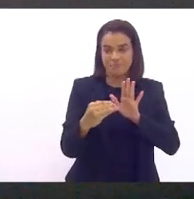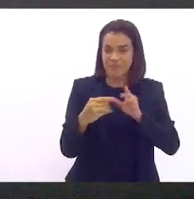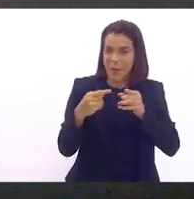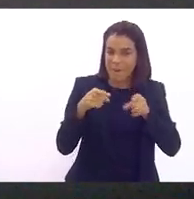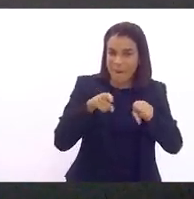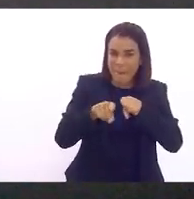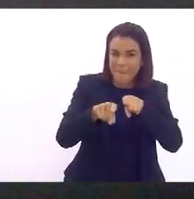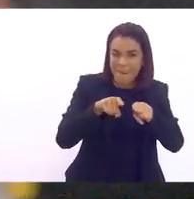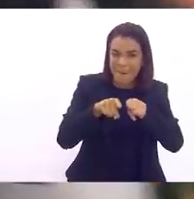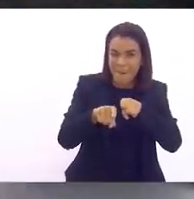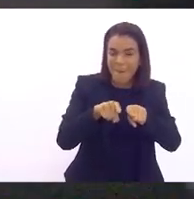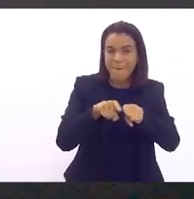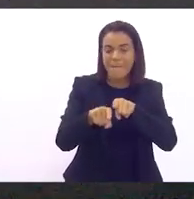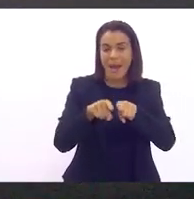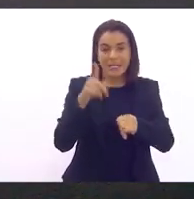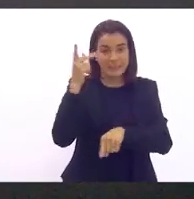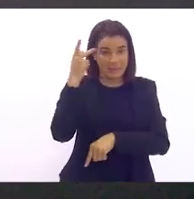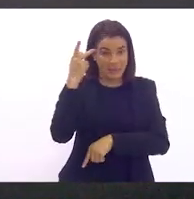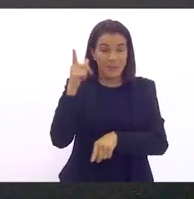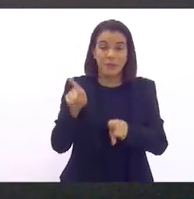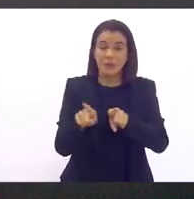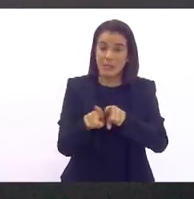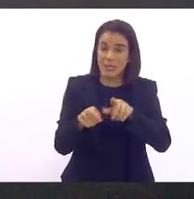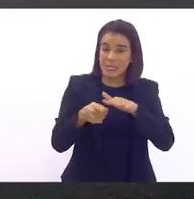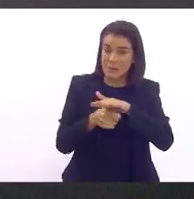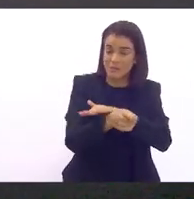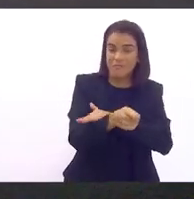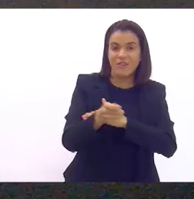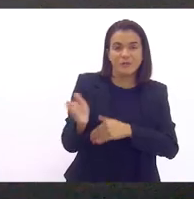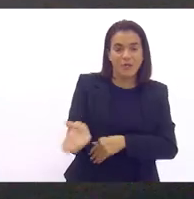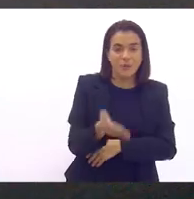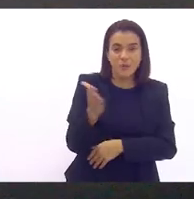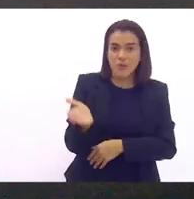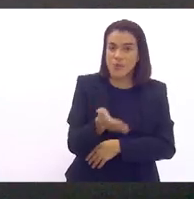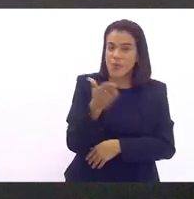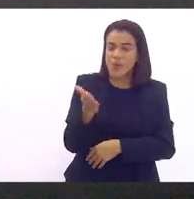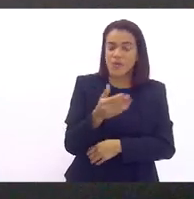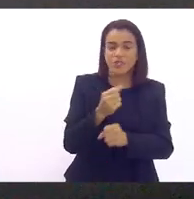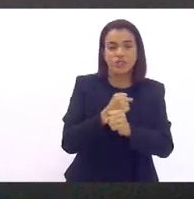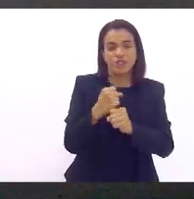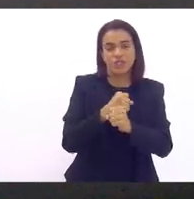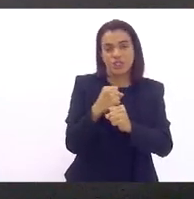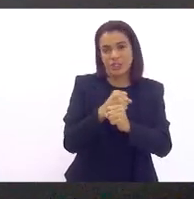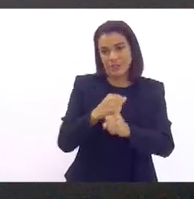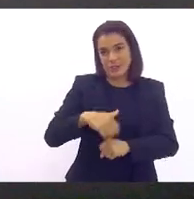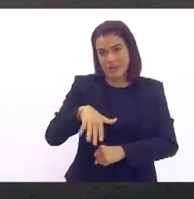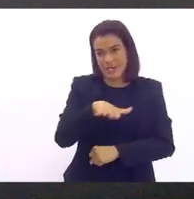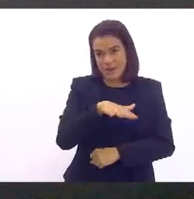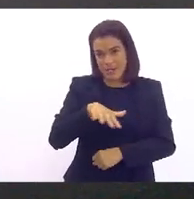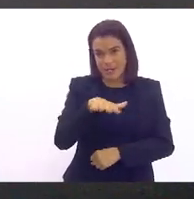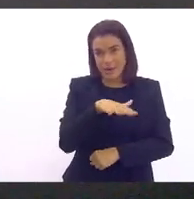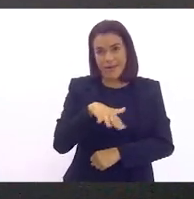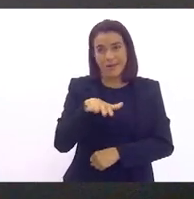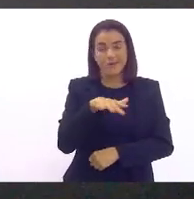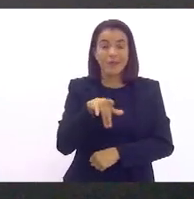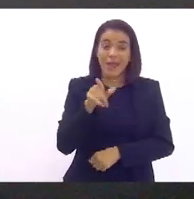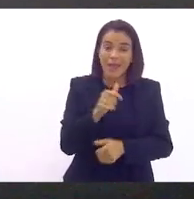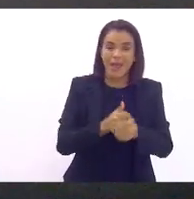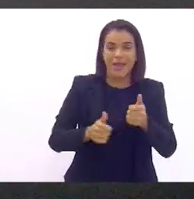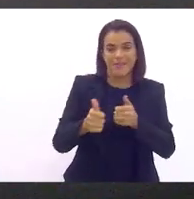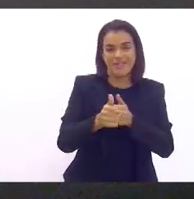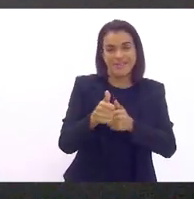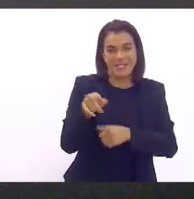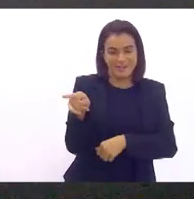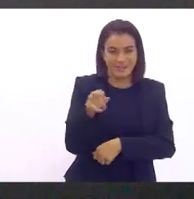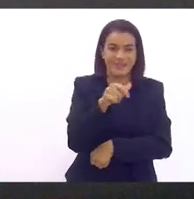passo né porque São Paulo tem investimentos continuados eh de muitos anos na área né E essa é a grande vantagem deles eles